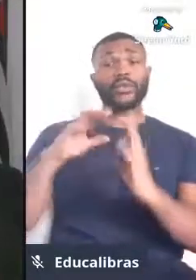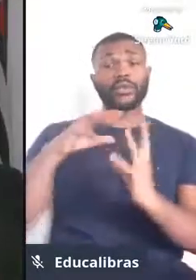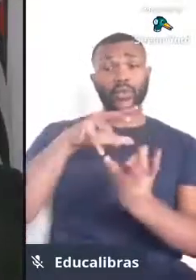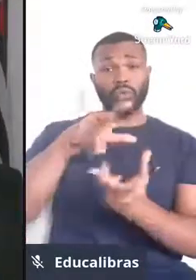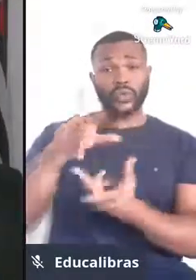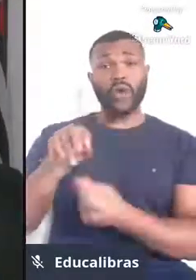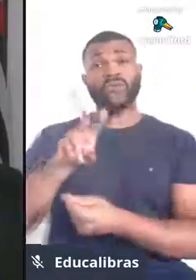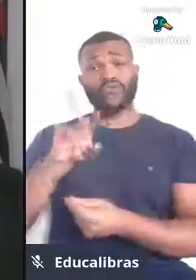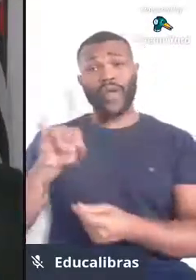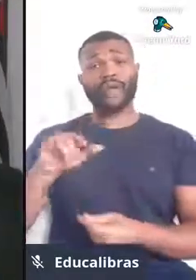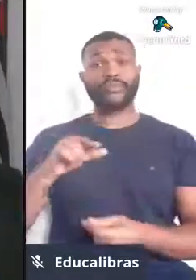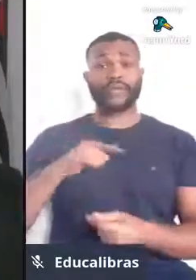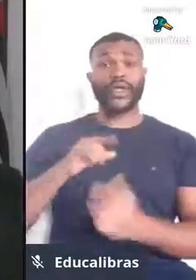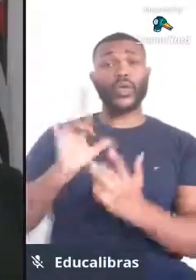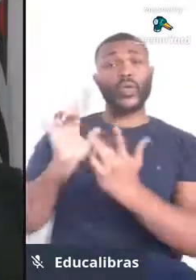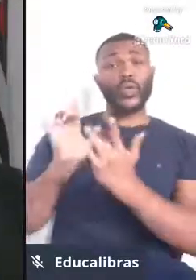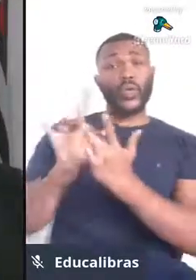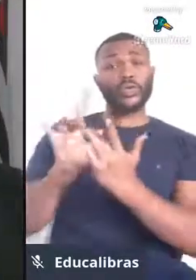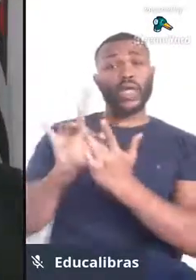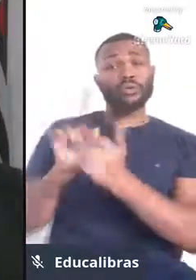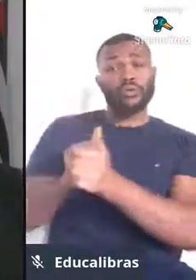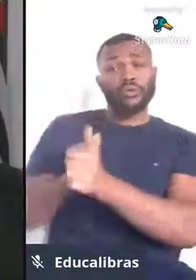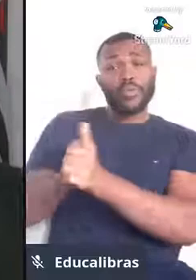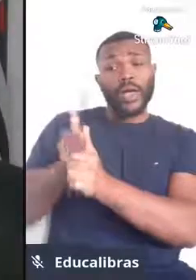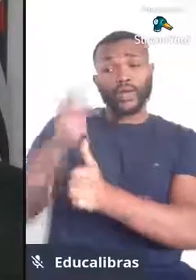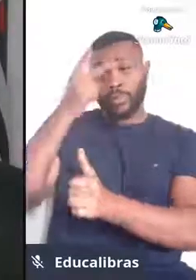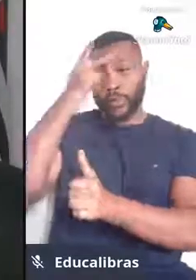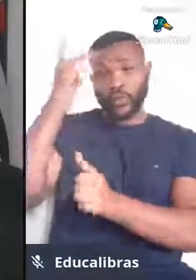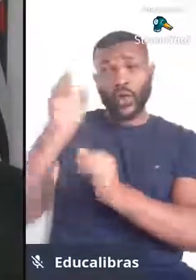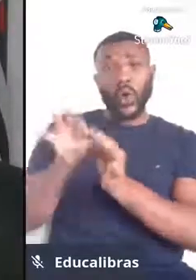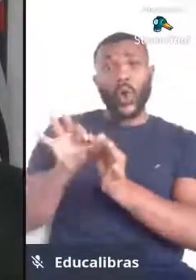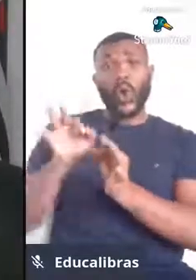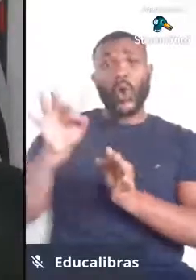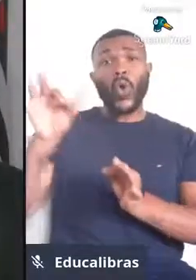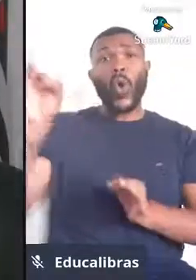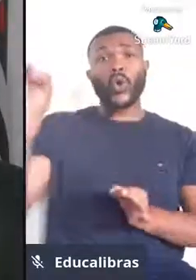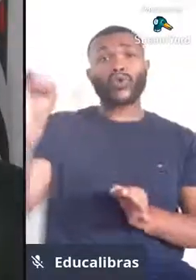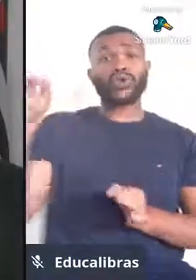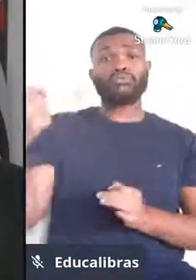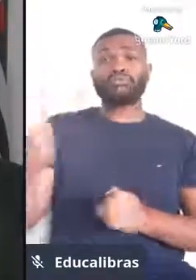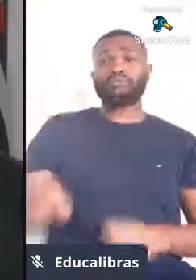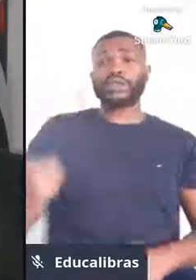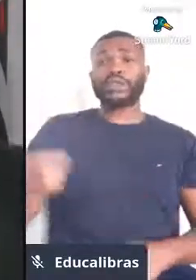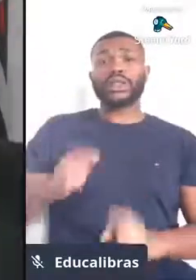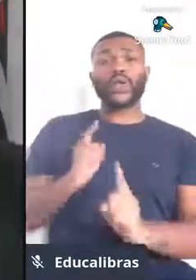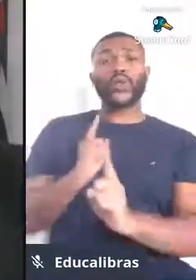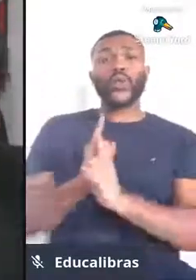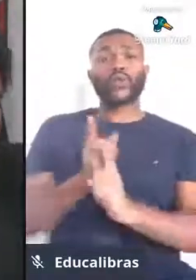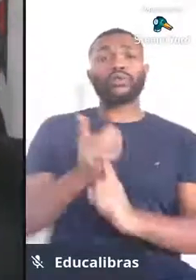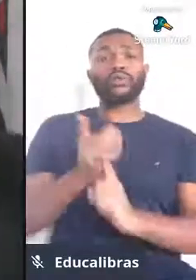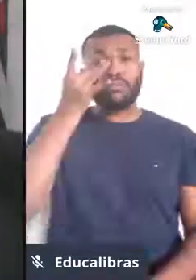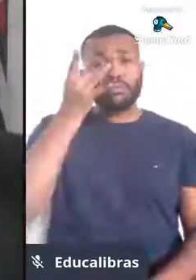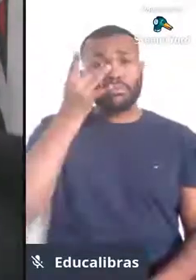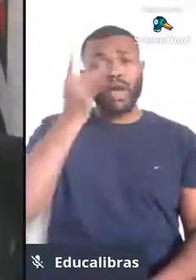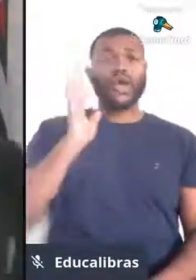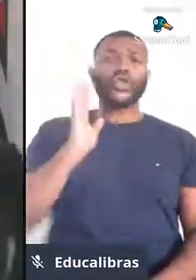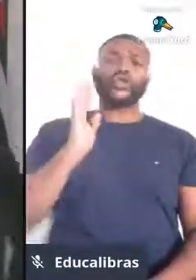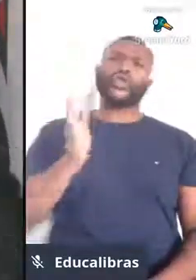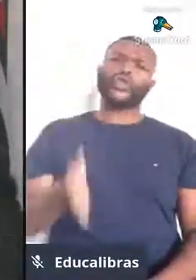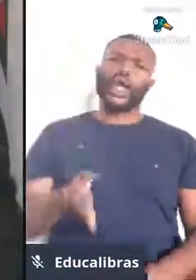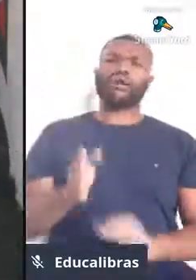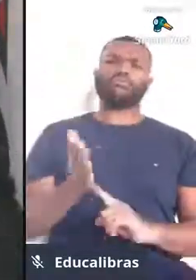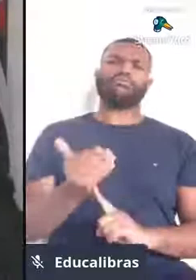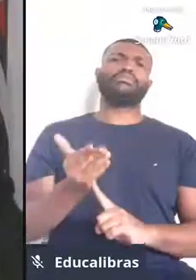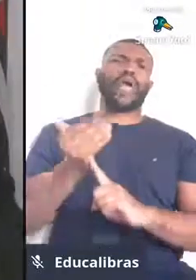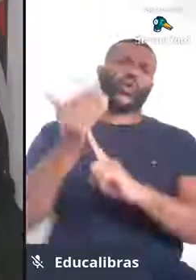ter um contato mais próximo com pessoas que estão mais longe, sem ter que encontrar com elas fisicamente. Coisa que a tecnologia já permitia,